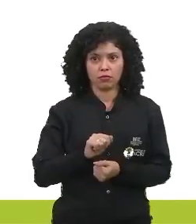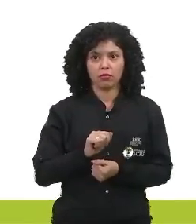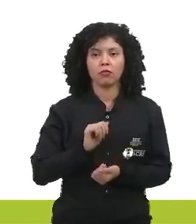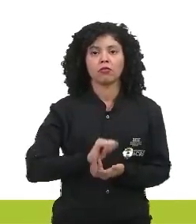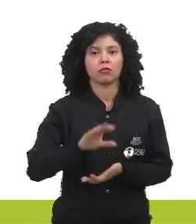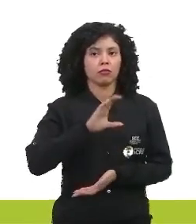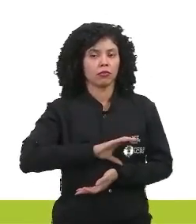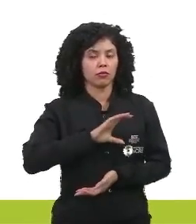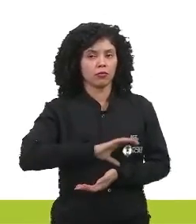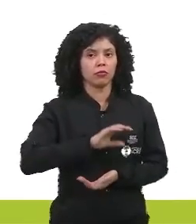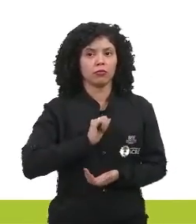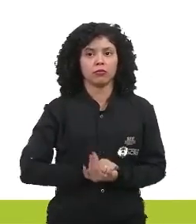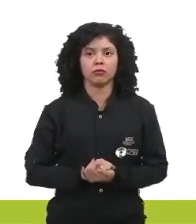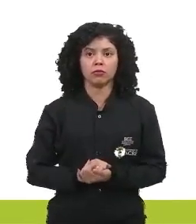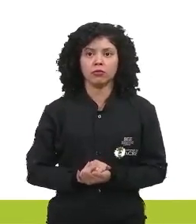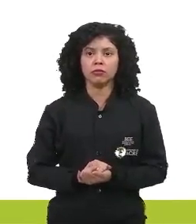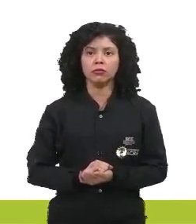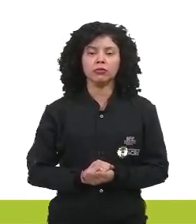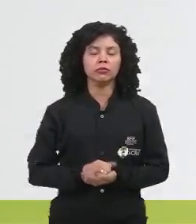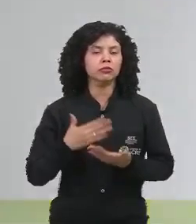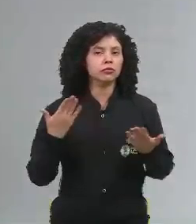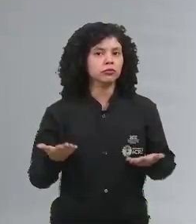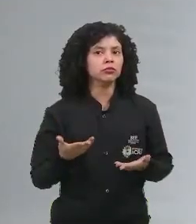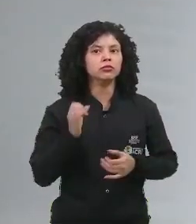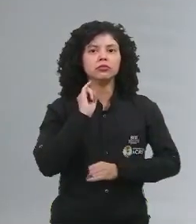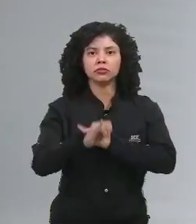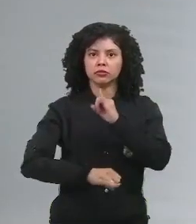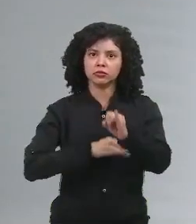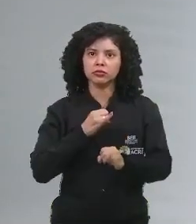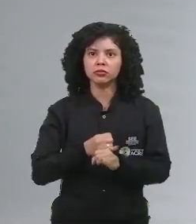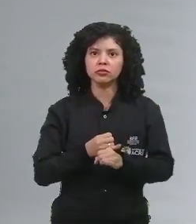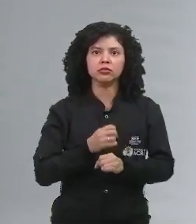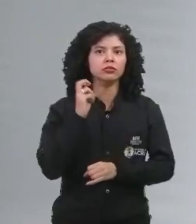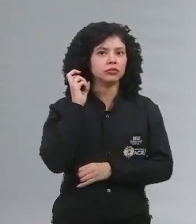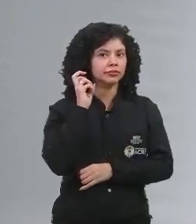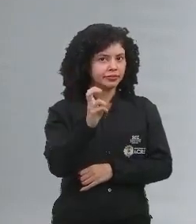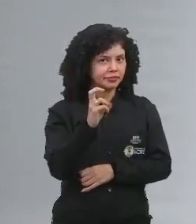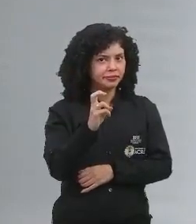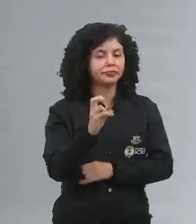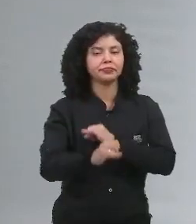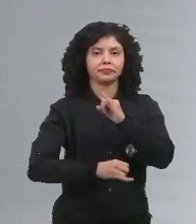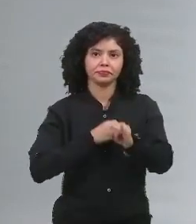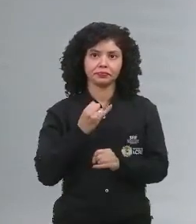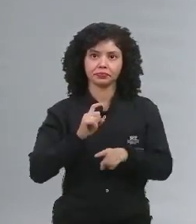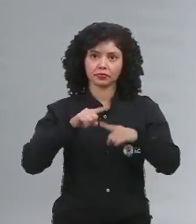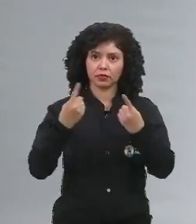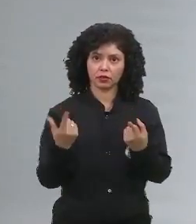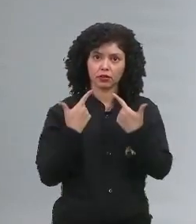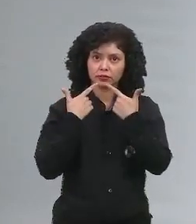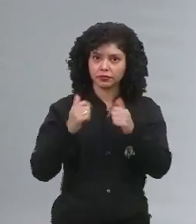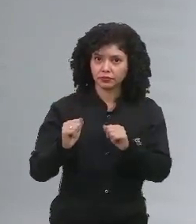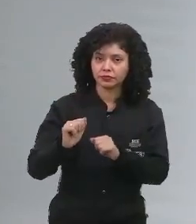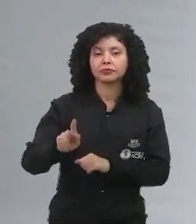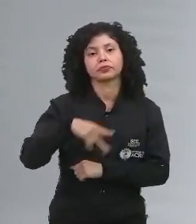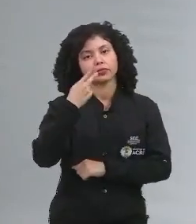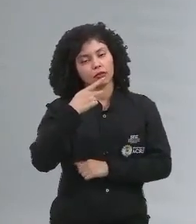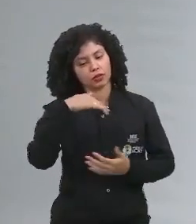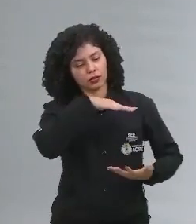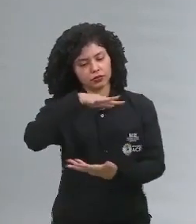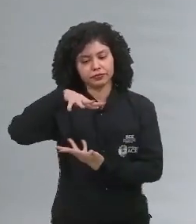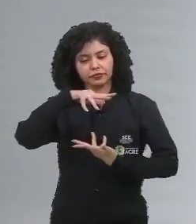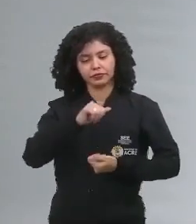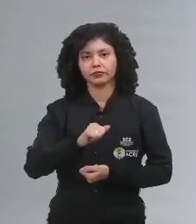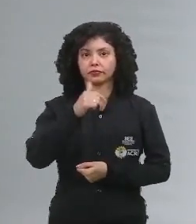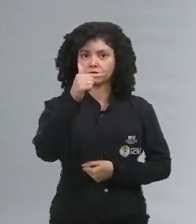a língua portuguesa. Lembrando que na internet ele está em 5º lugar, porém das línguas mais faladas no mundo,